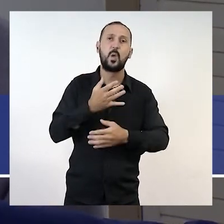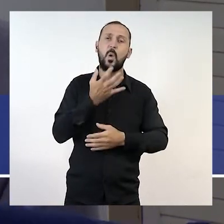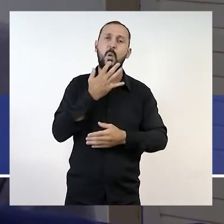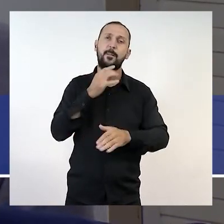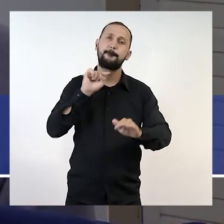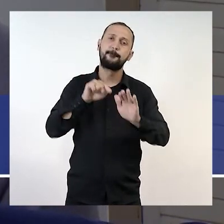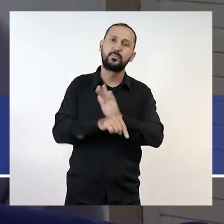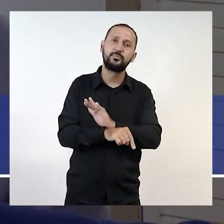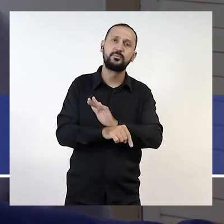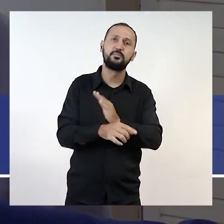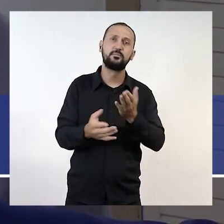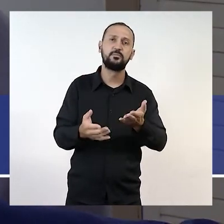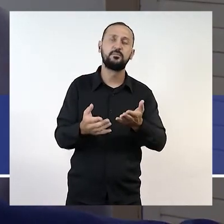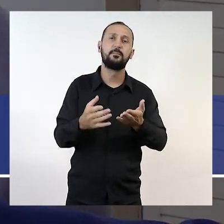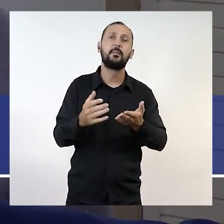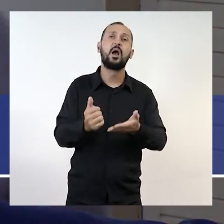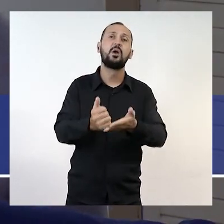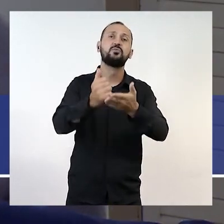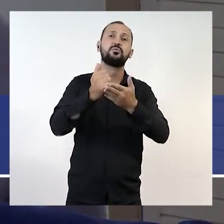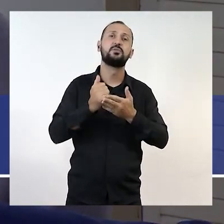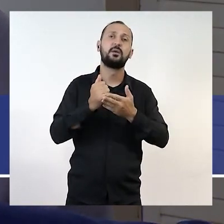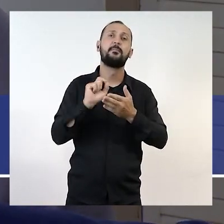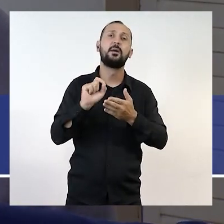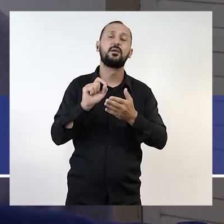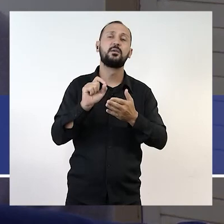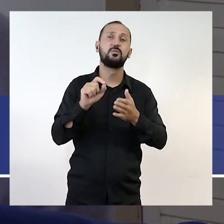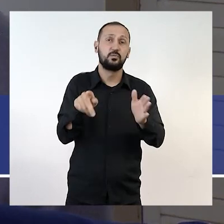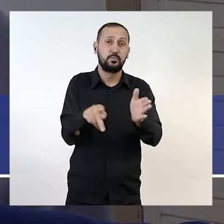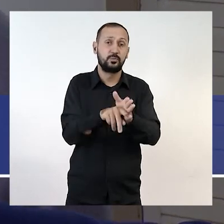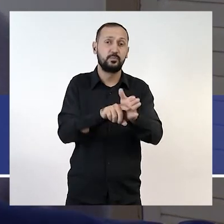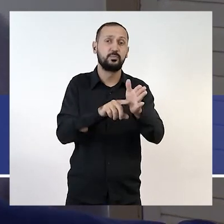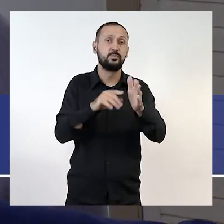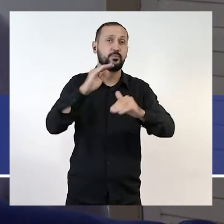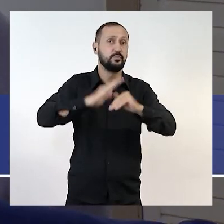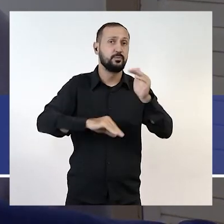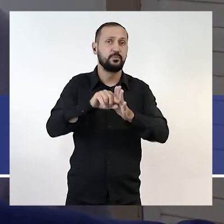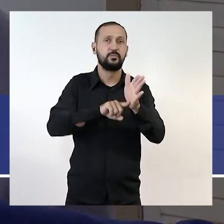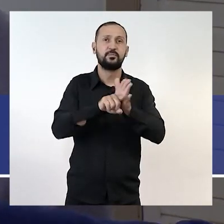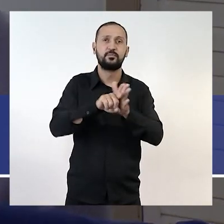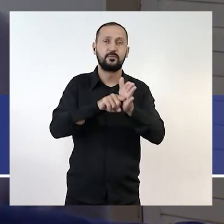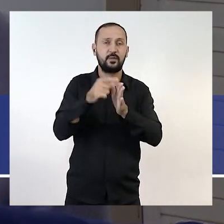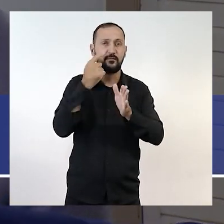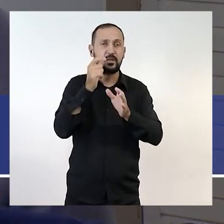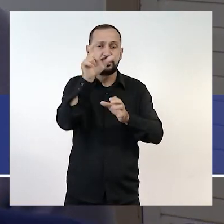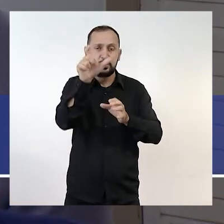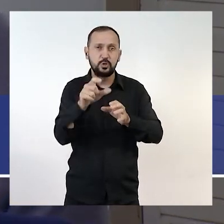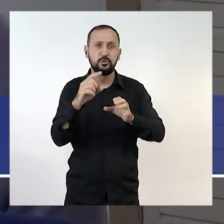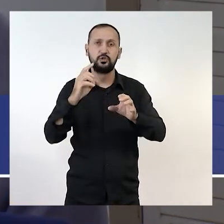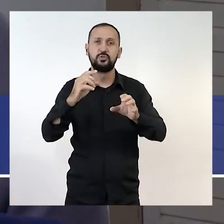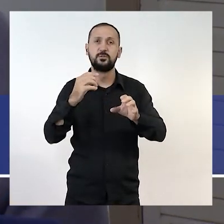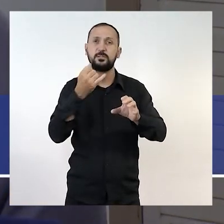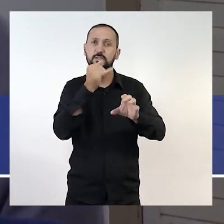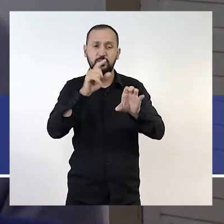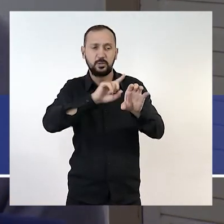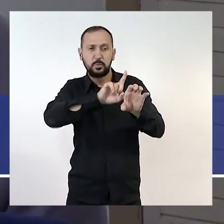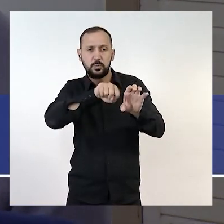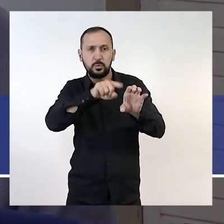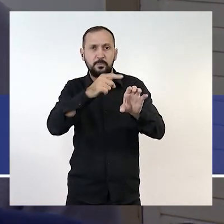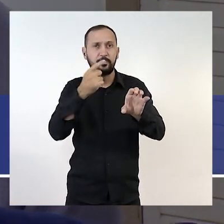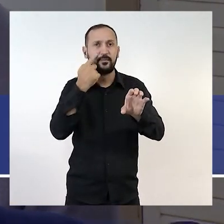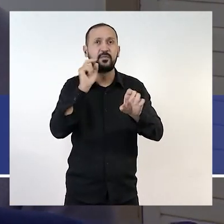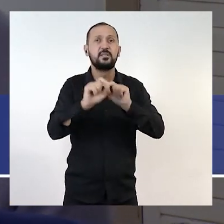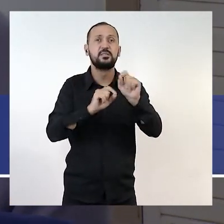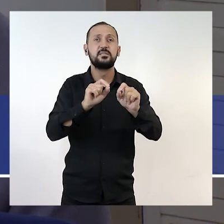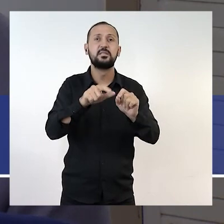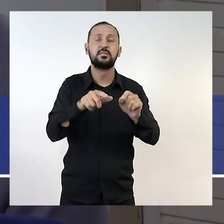bom conhecimento dessa área, para que os peritos possam aferir transformadores, redes, porque temos informação